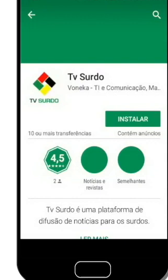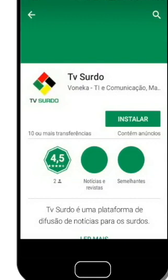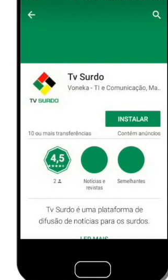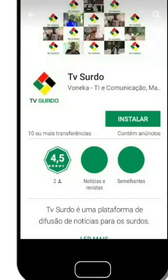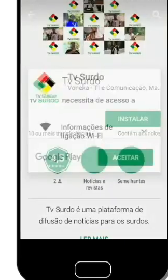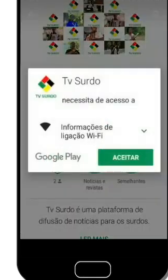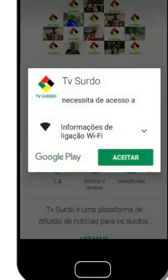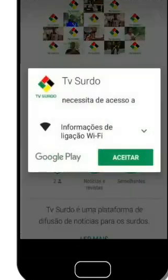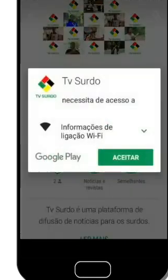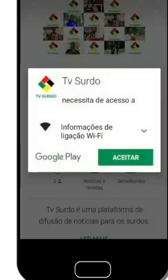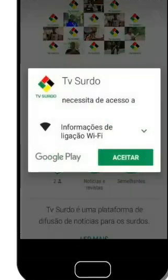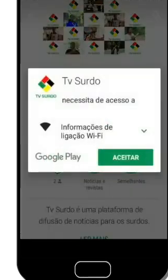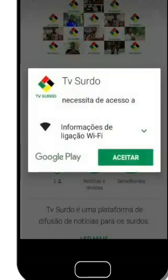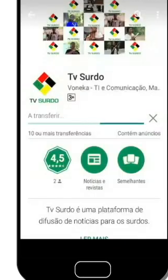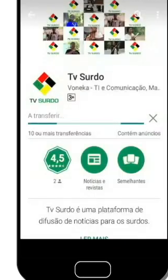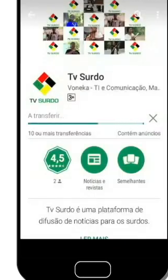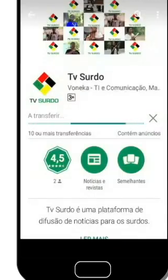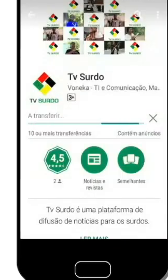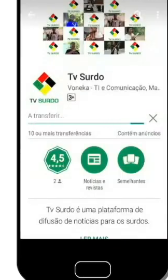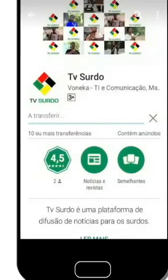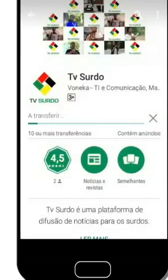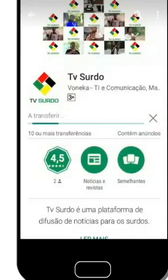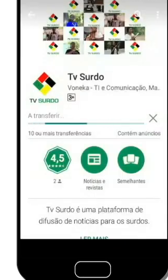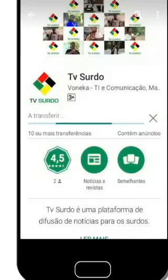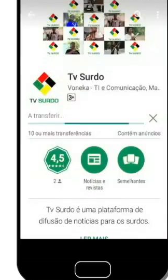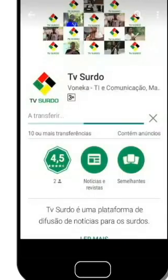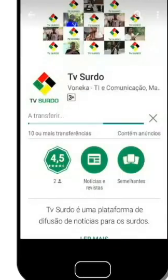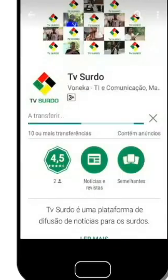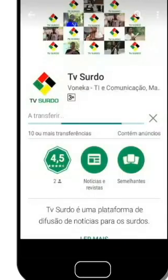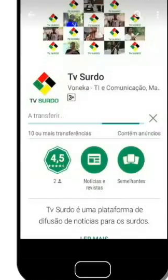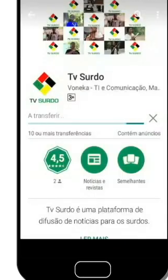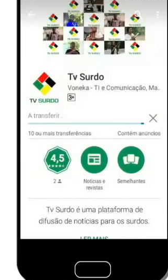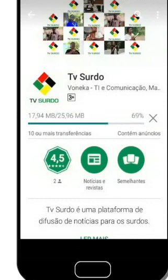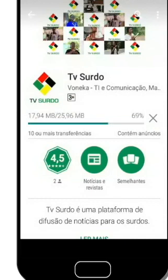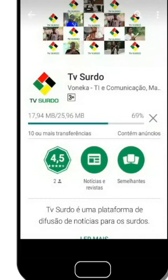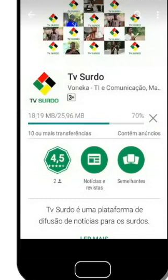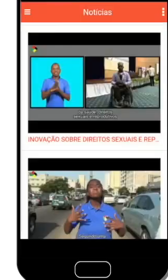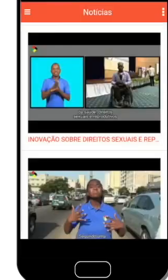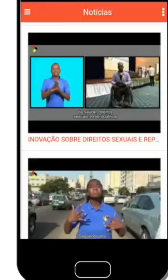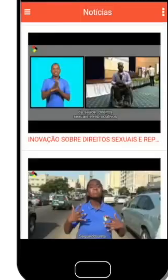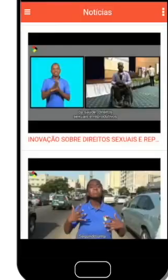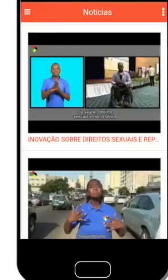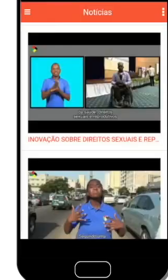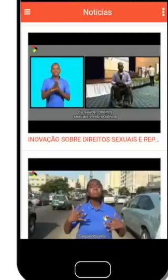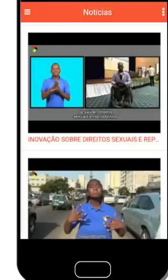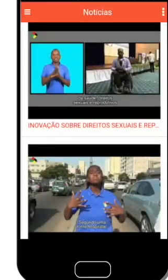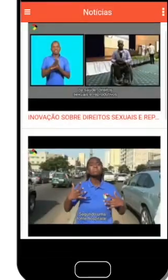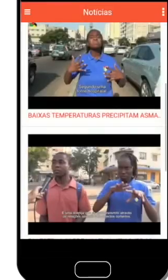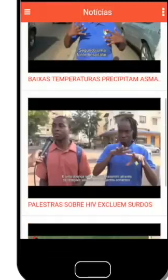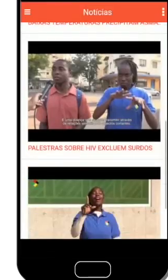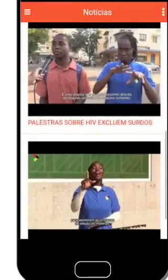Clique no ícone com o emblema da TV Surdo e, de seguida, instale. E já está.